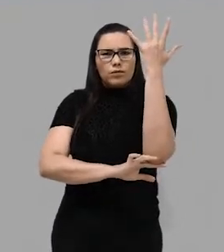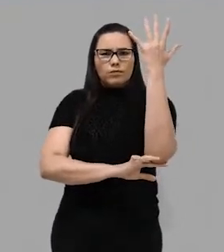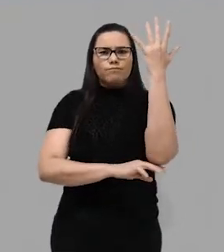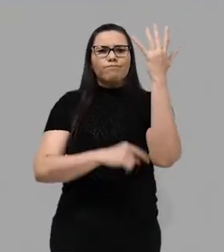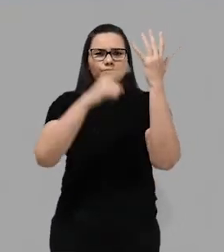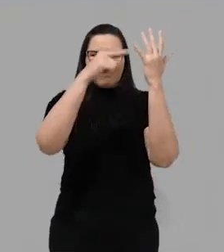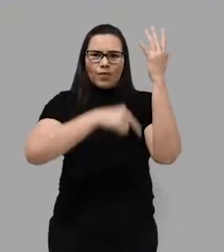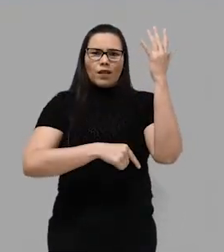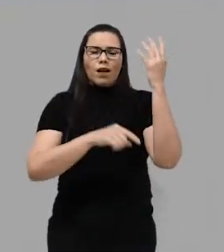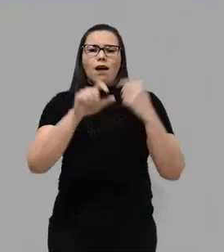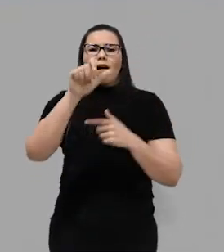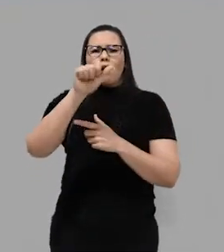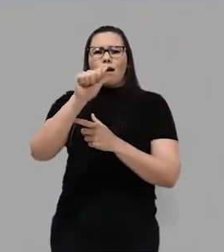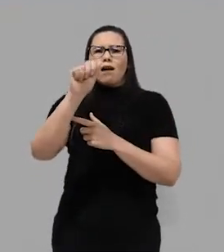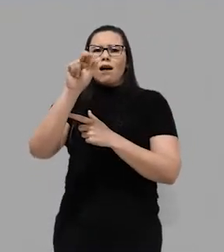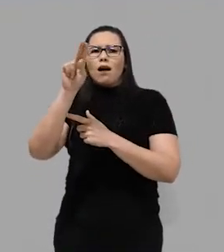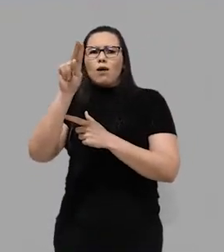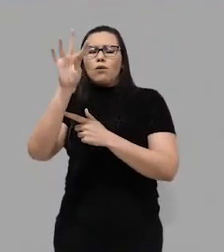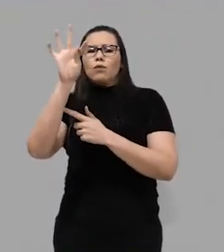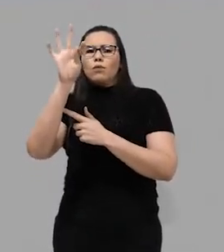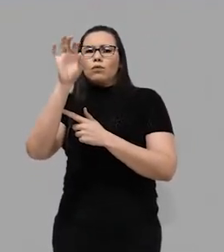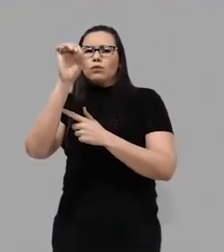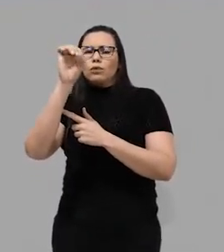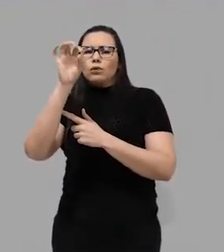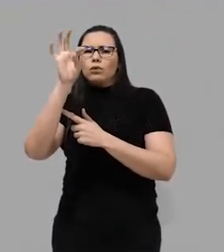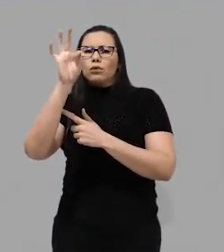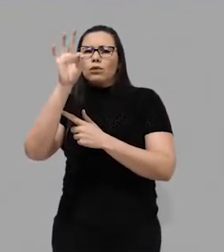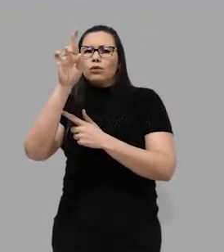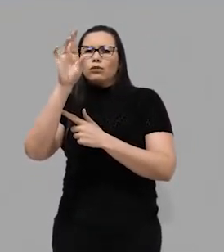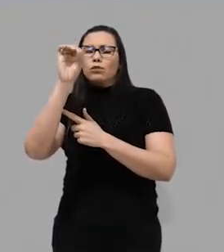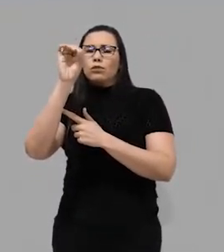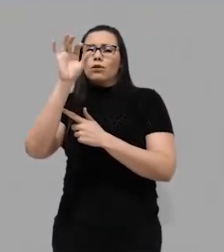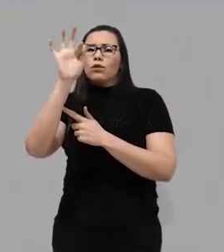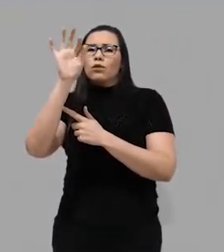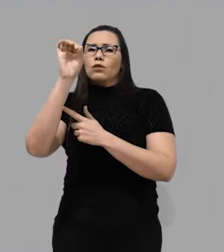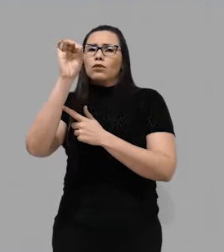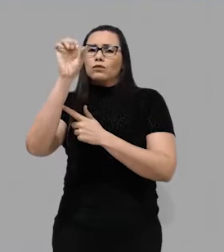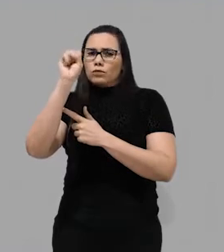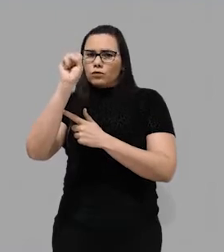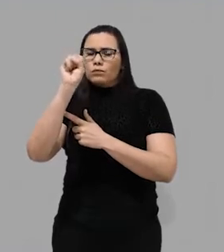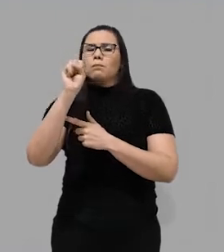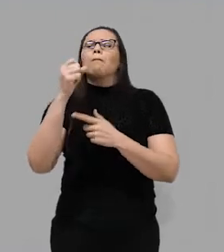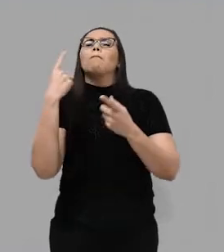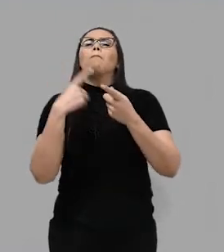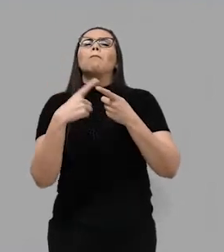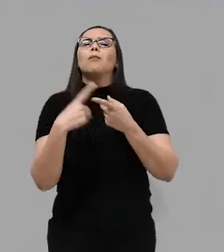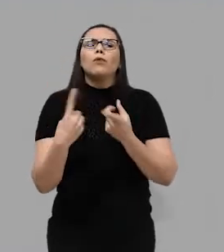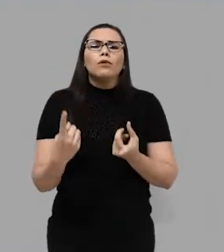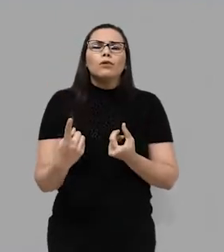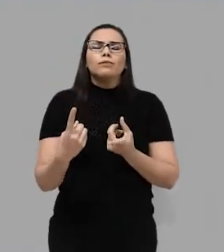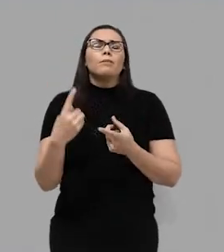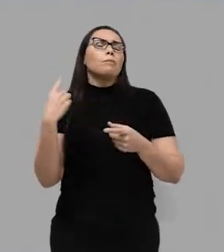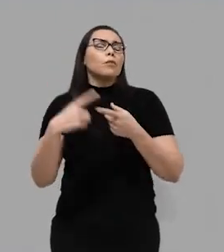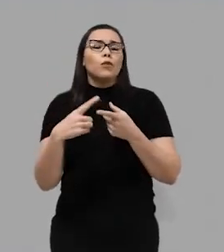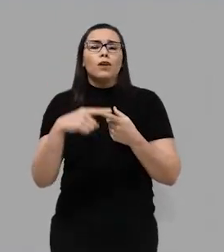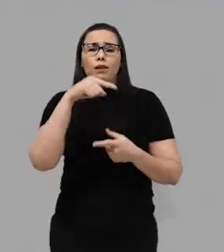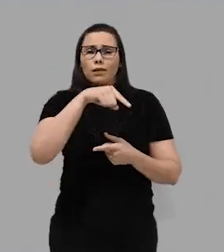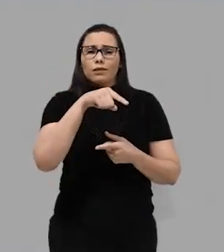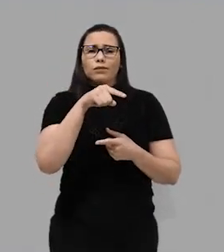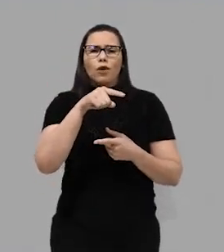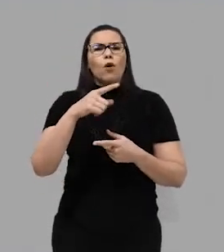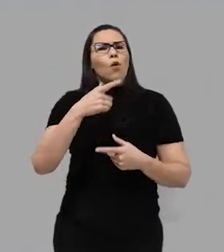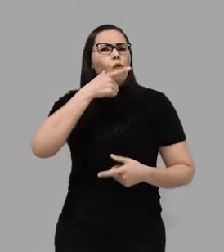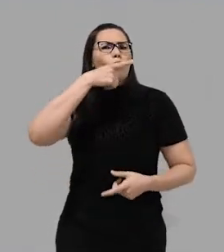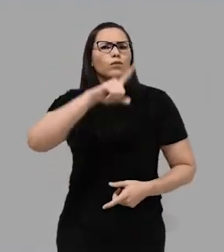seres autótrofos, ou seja, são organismos que produzem o seu próprio alimento. Então, se eles produzem o seu próprio alimento, além